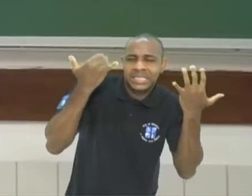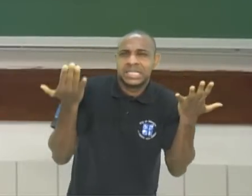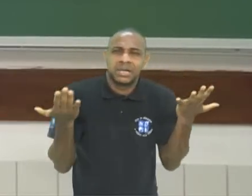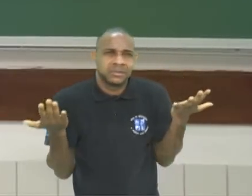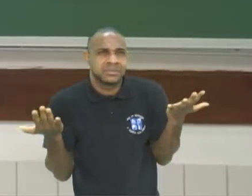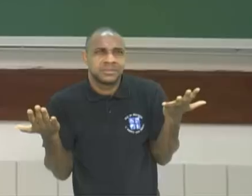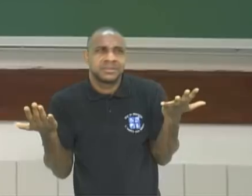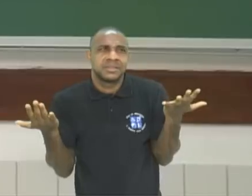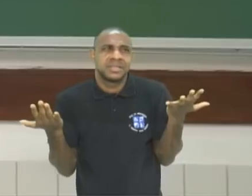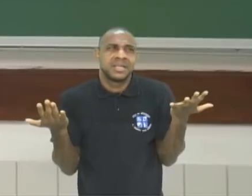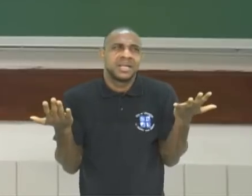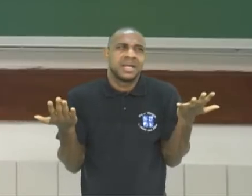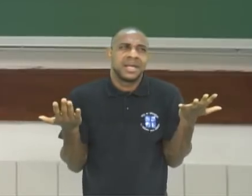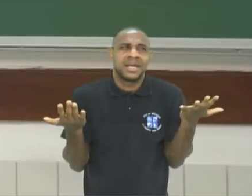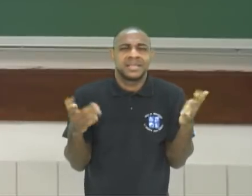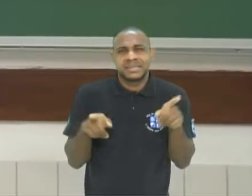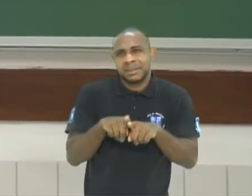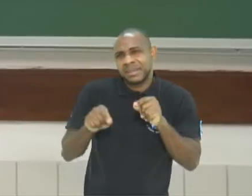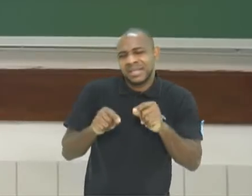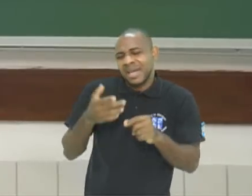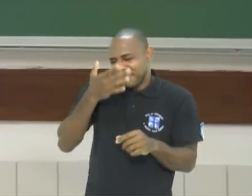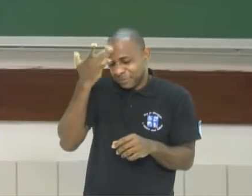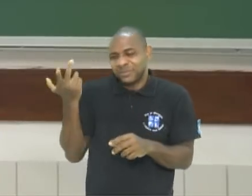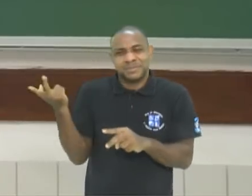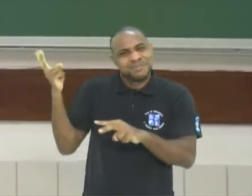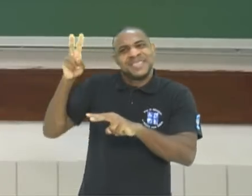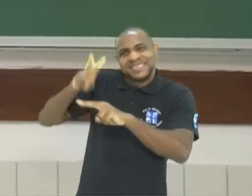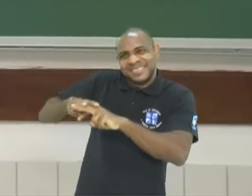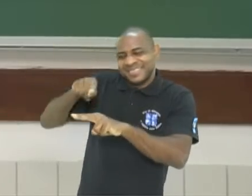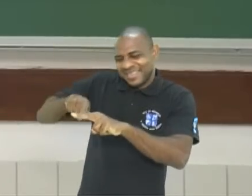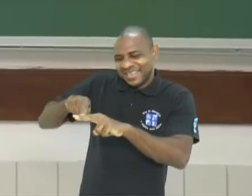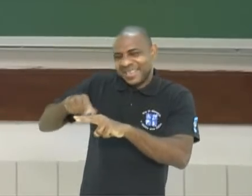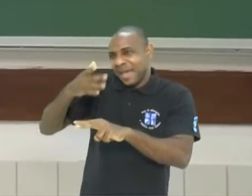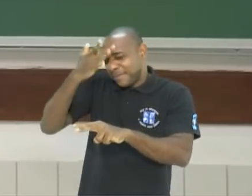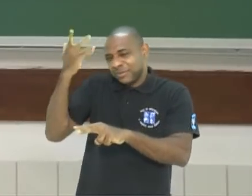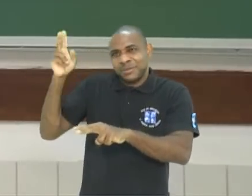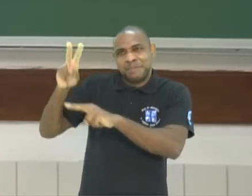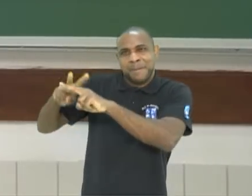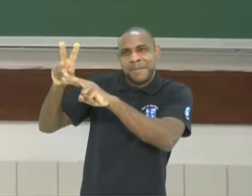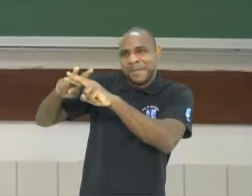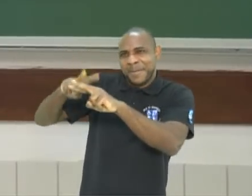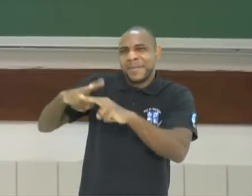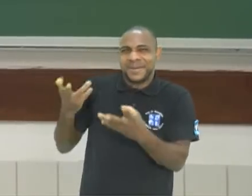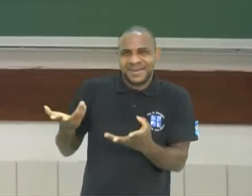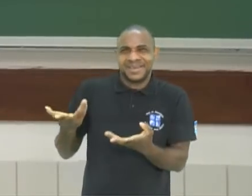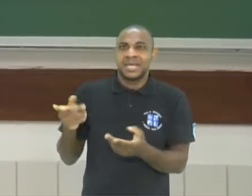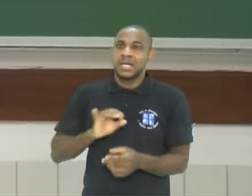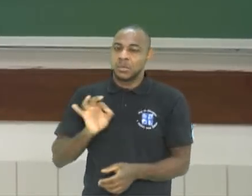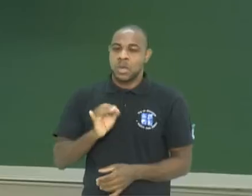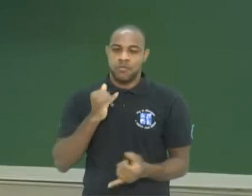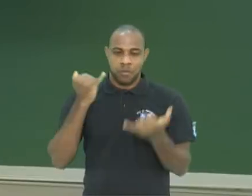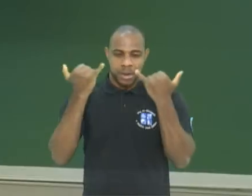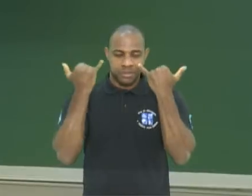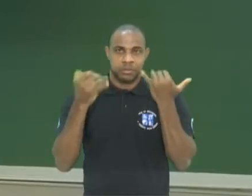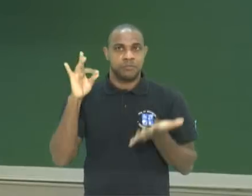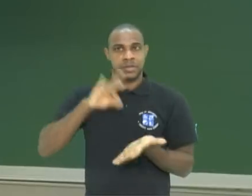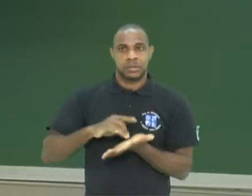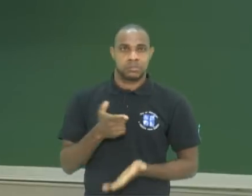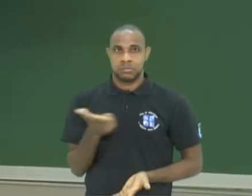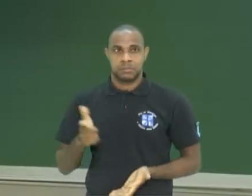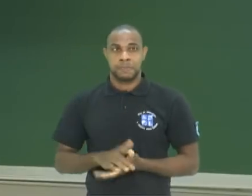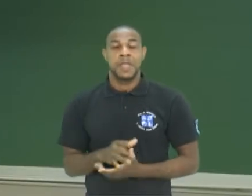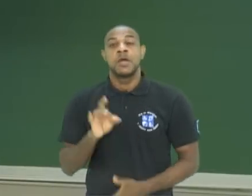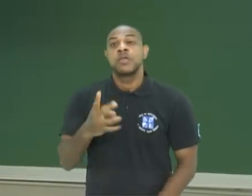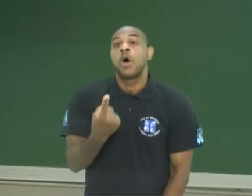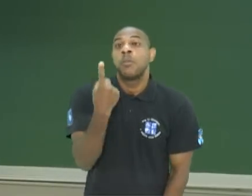sobre o subsídio que é passado para os presidiários, que na verdade não era uma informação verdadeira. Então agora ele diz que só